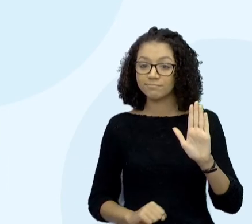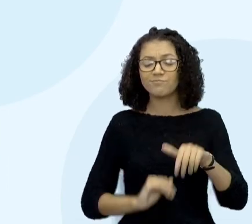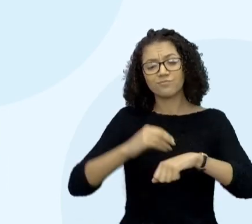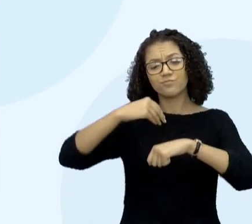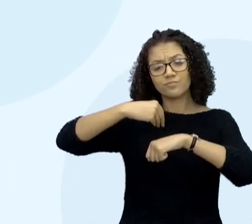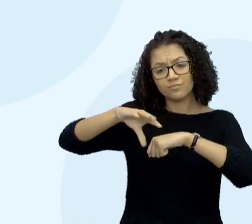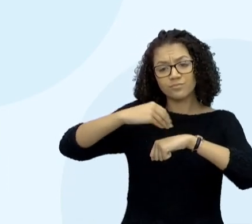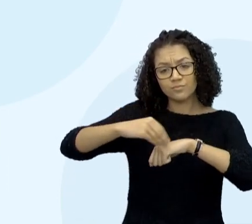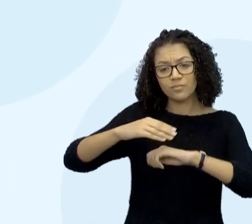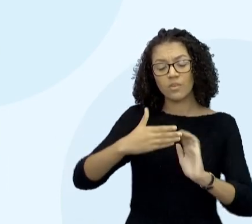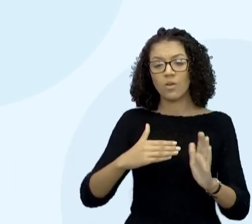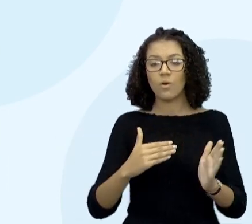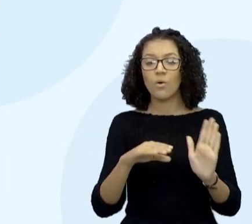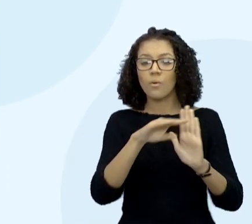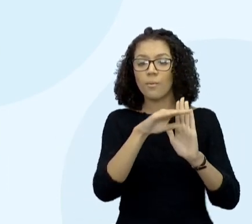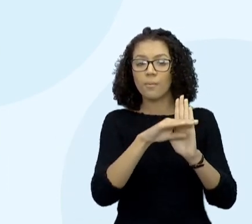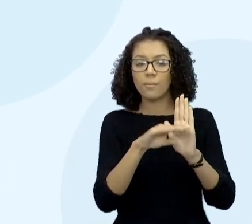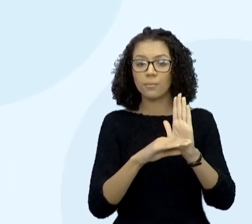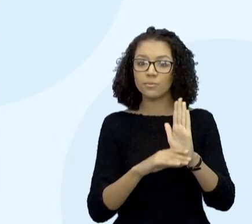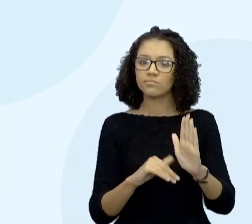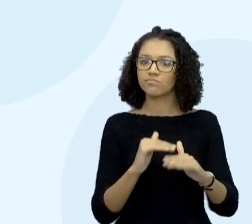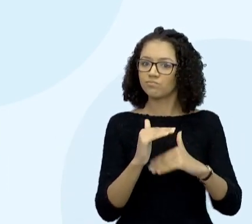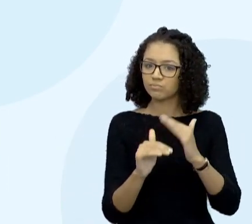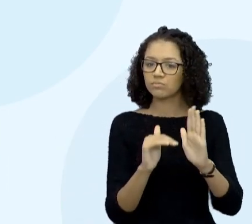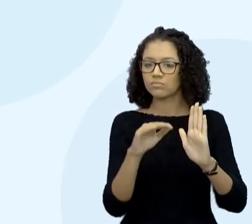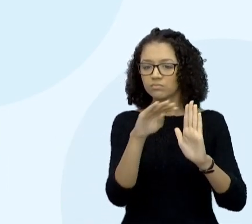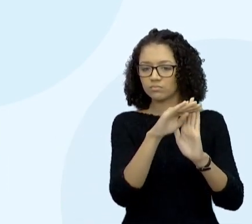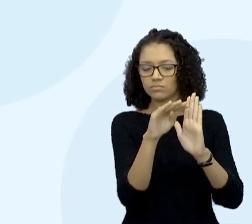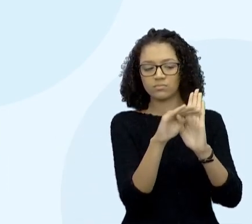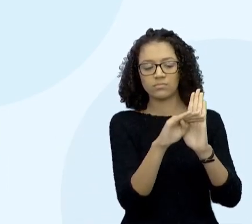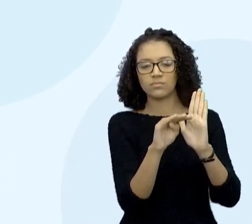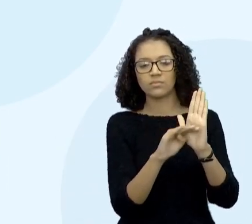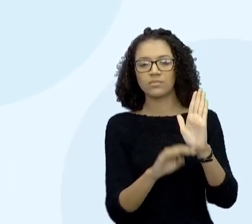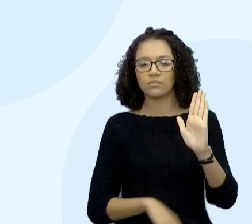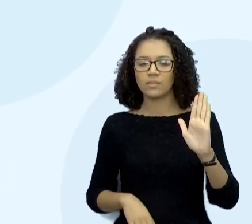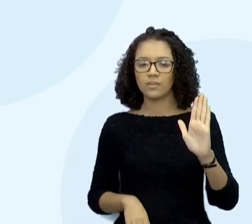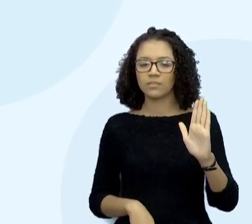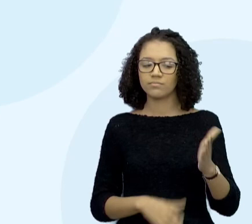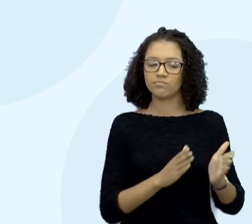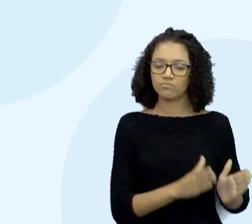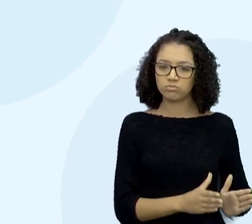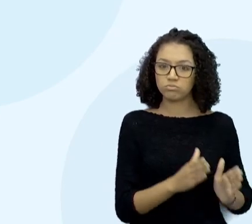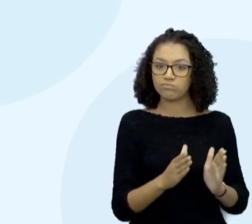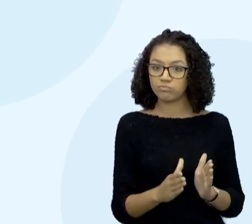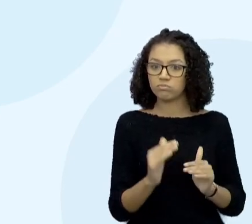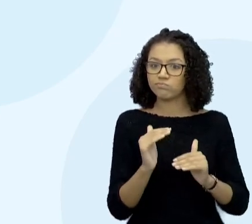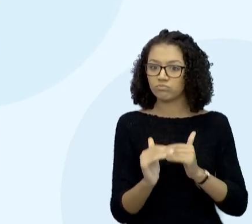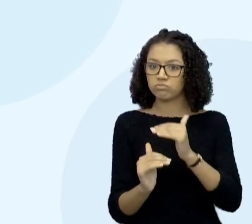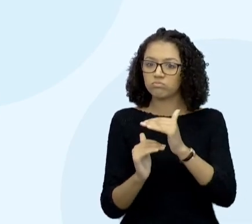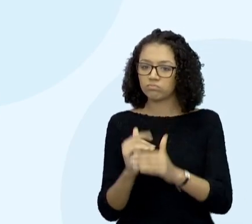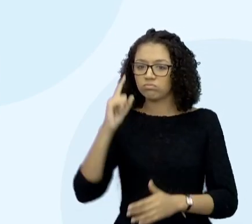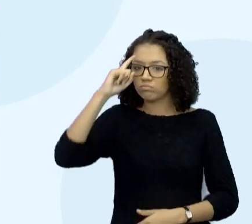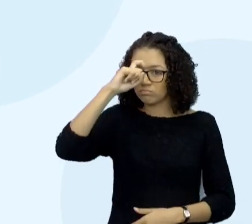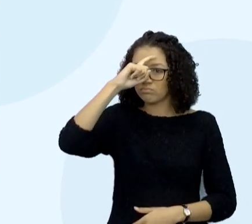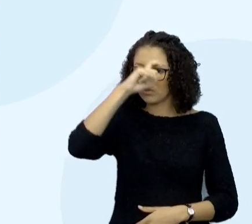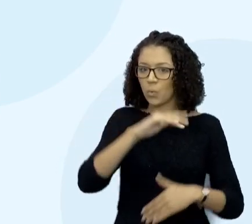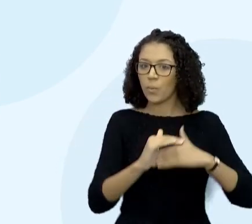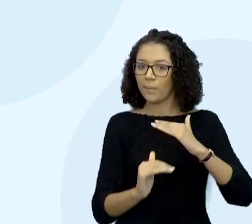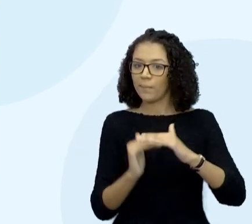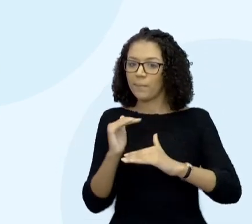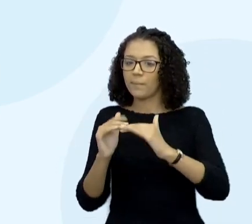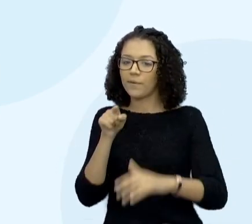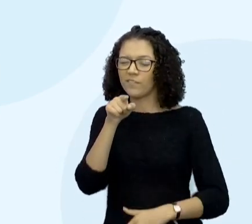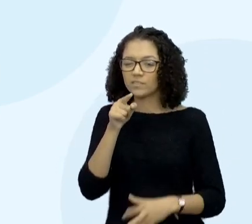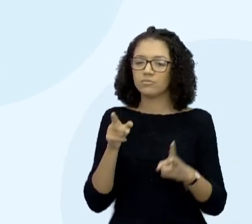utilize uma avaliação processual dos estudantes para que você perceba a evolução na aprendizagem das habilidades trabalhadas